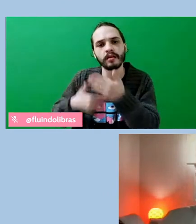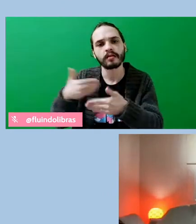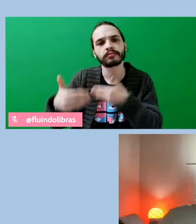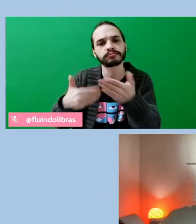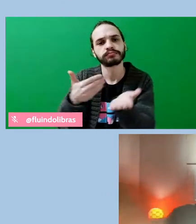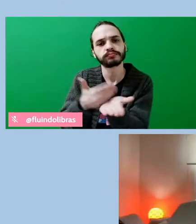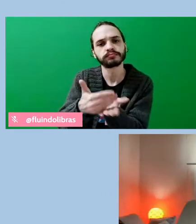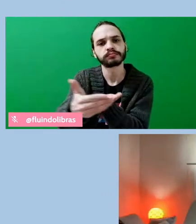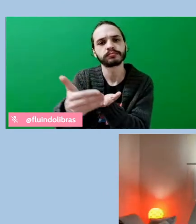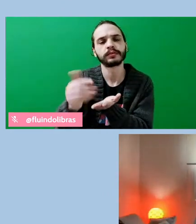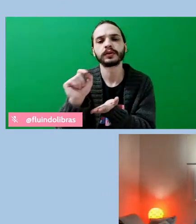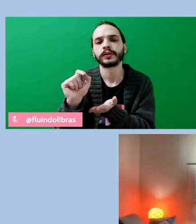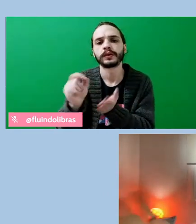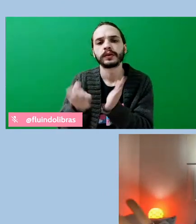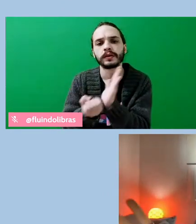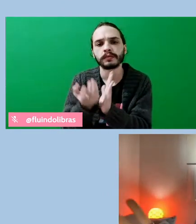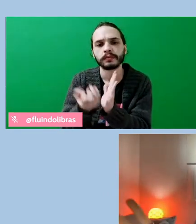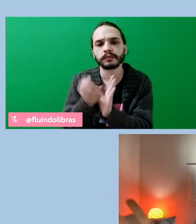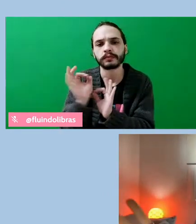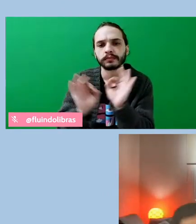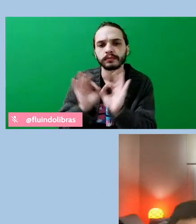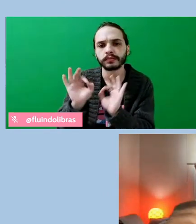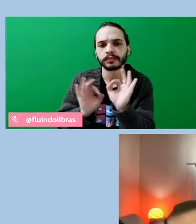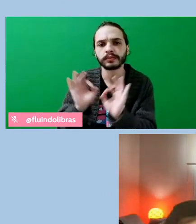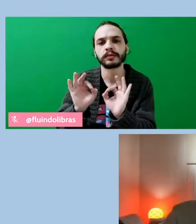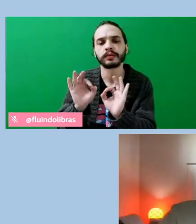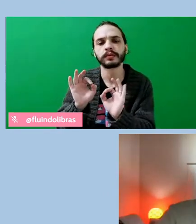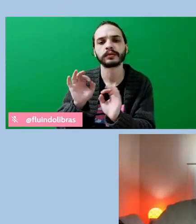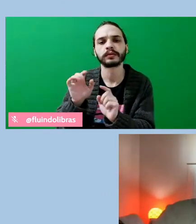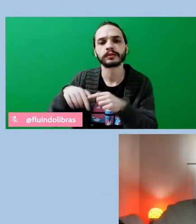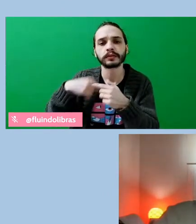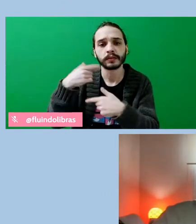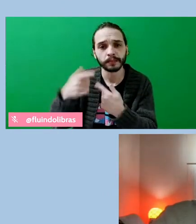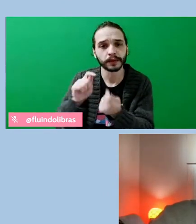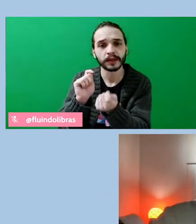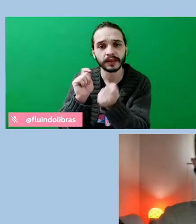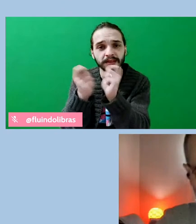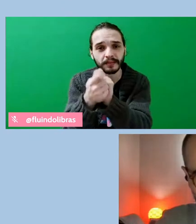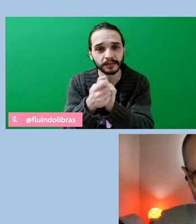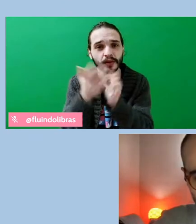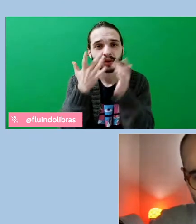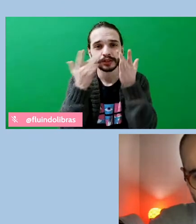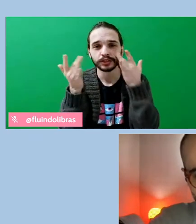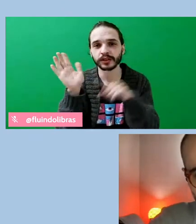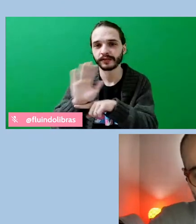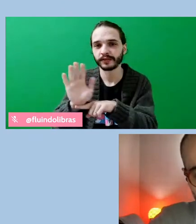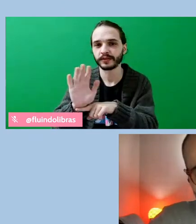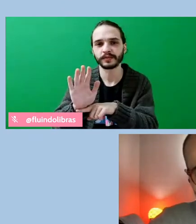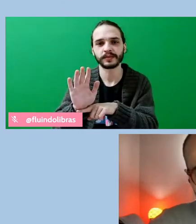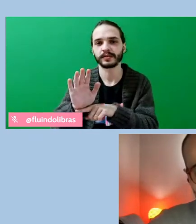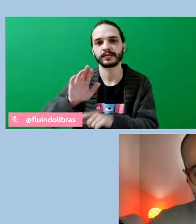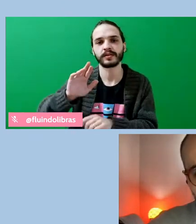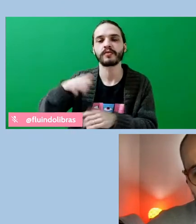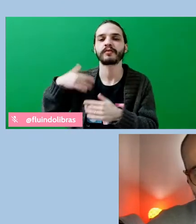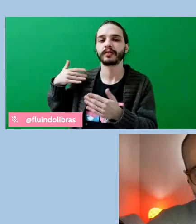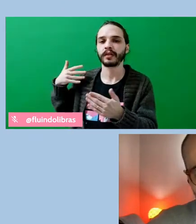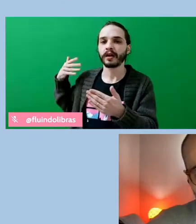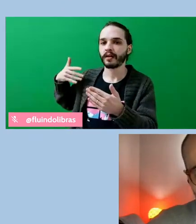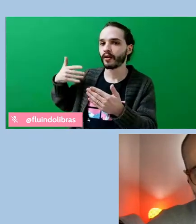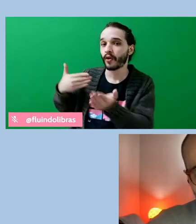de produção do que virou a peça filme. Mas teve uma virada lá no meio, sabe? Não foi que a gente largou sabendo para onde a gente estava